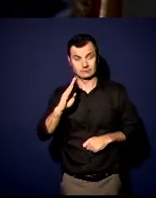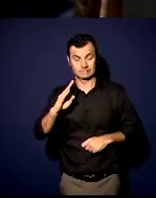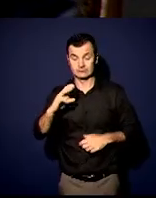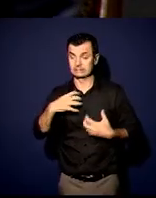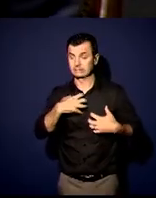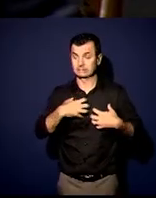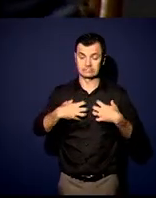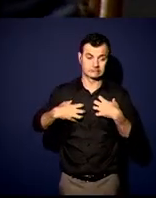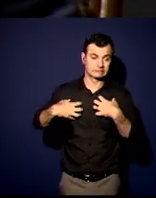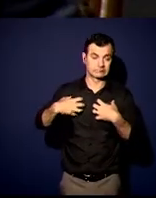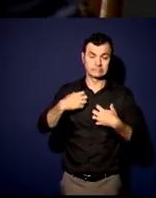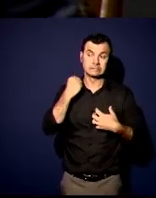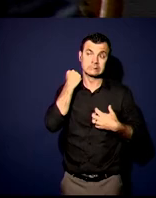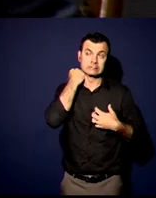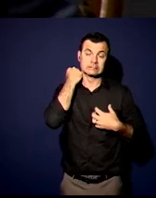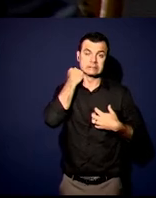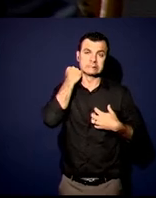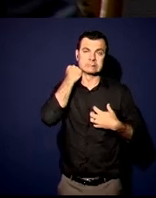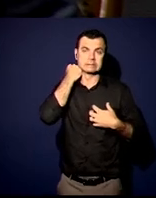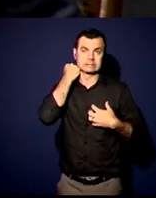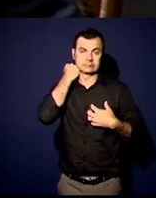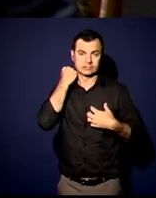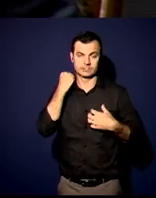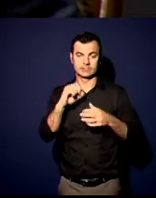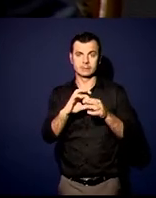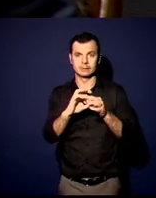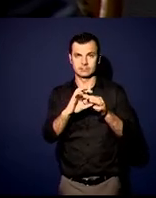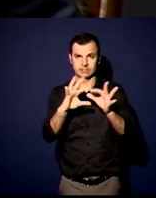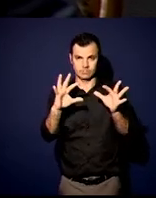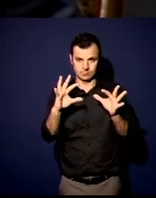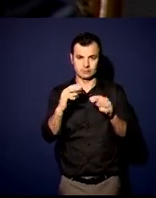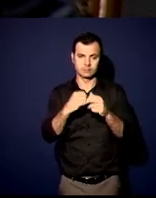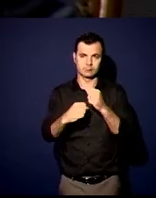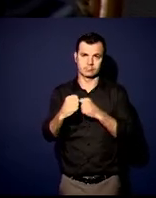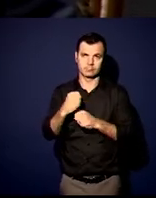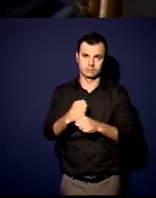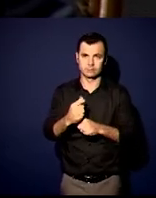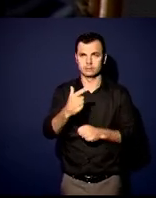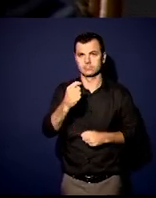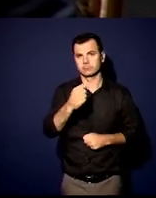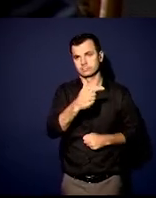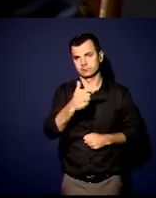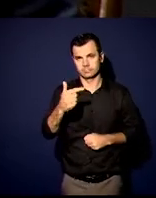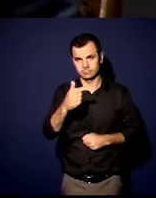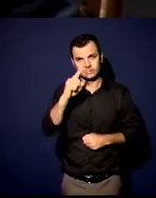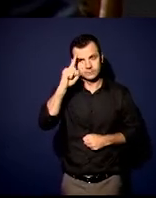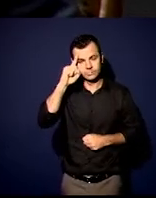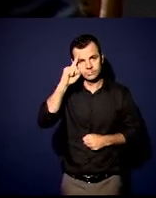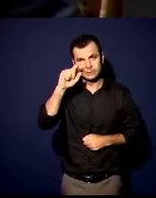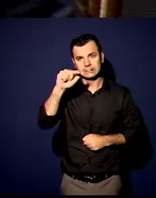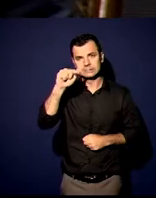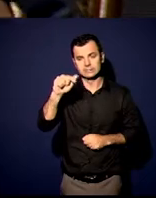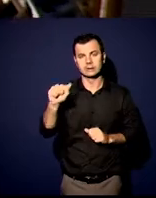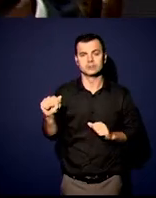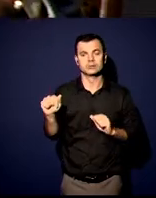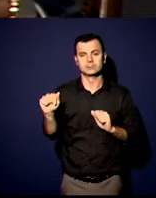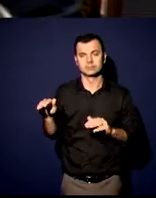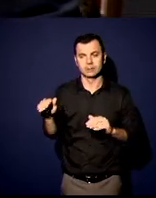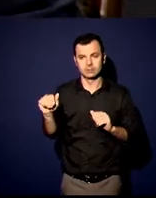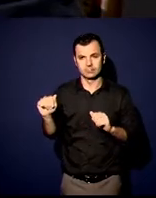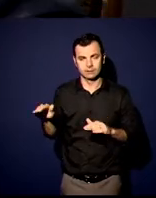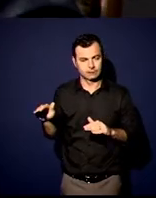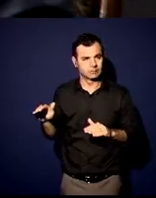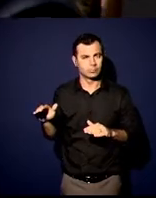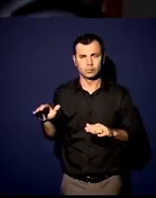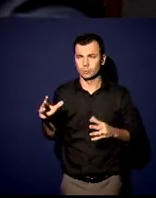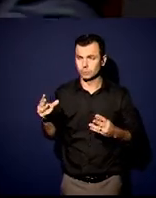grande principalmente em 2022 aqueles Sete de Setembro que gerou